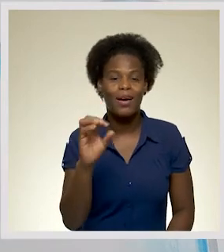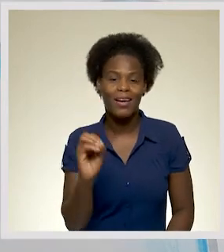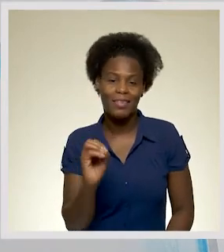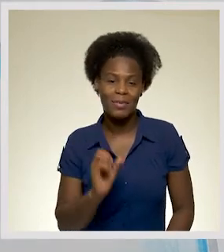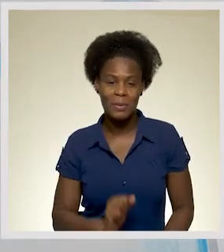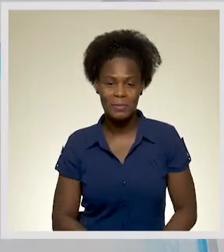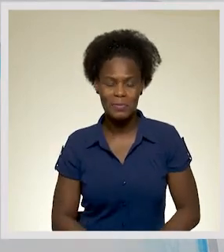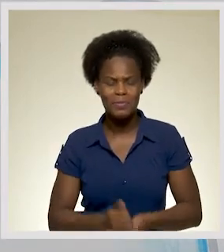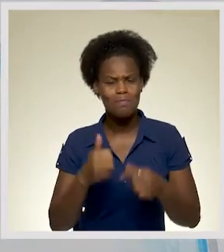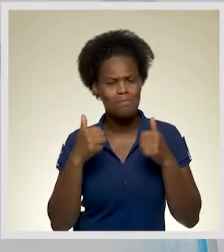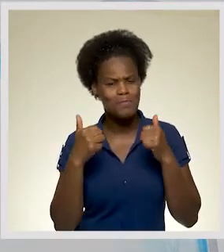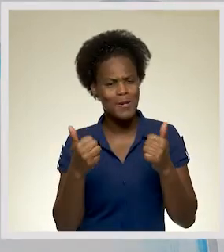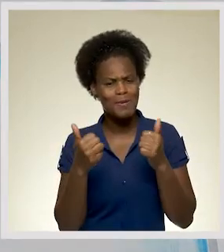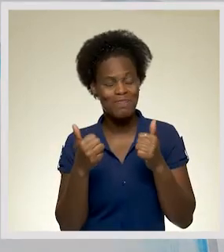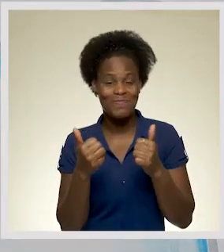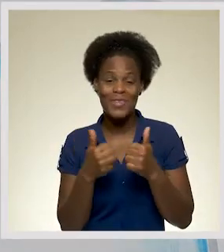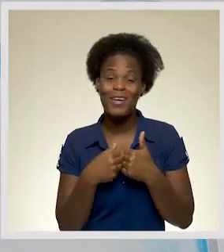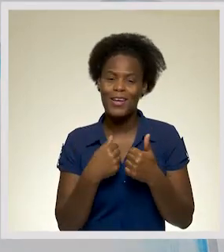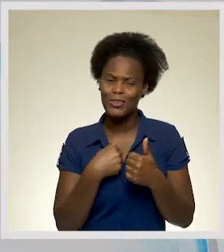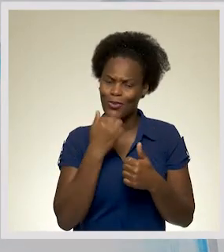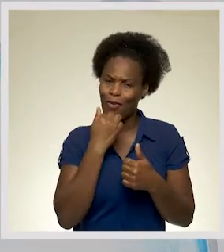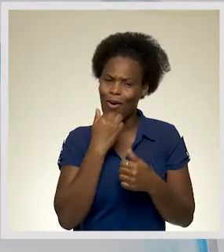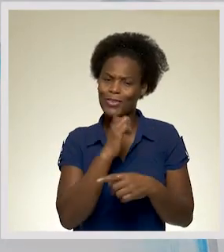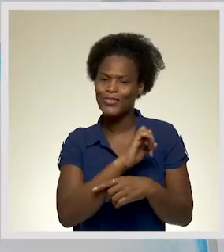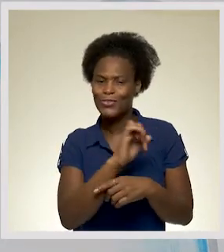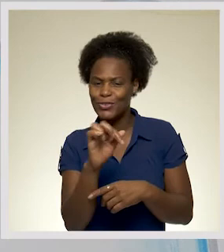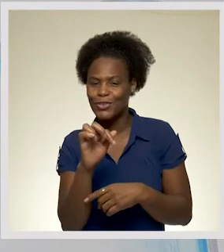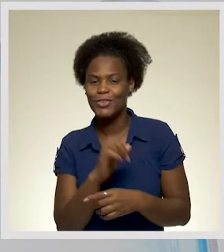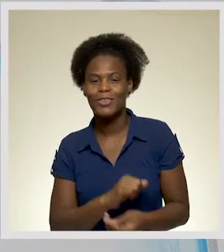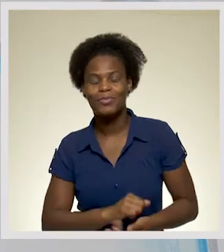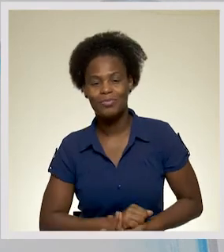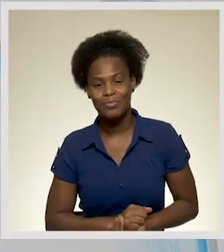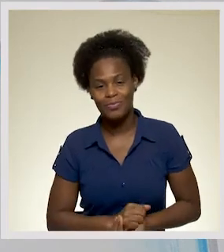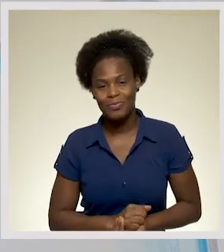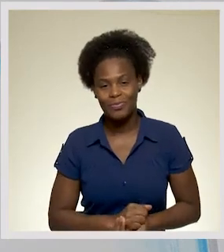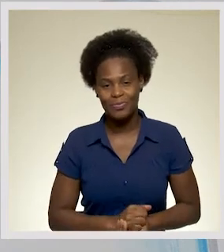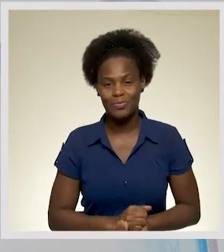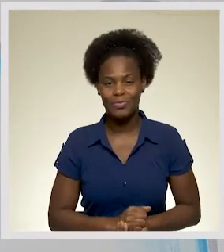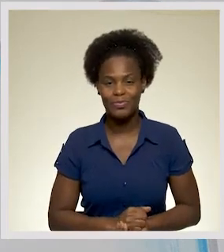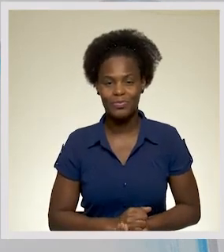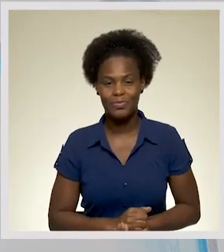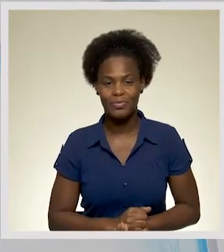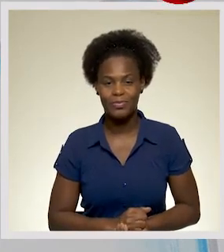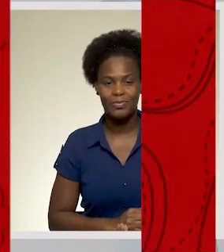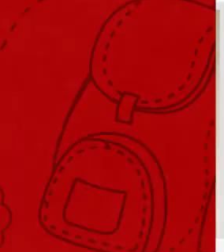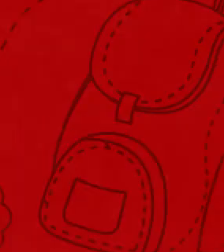Muito bem, meninos. Estou muito contente convosco. Agora, vamos ao exercício